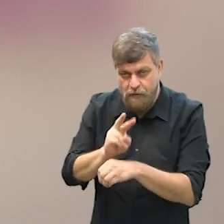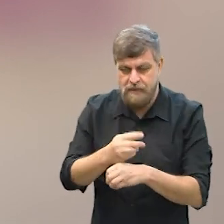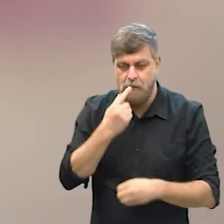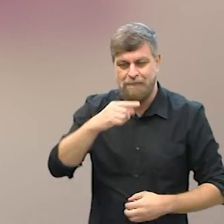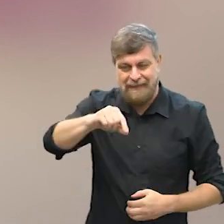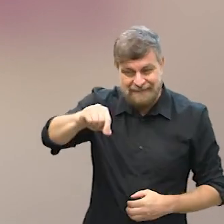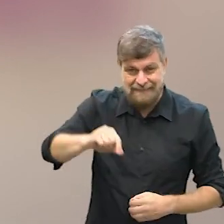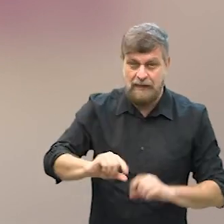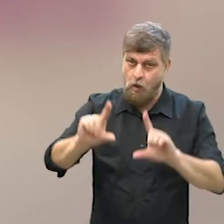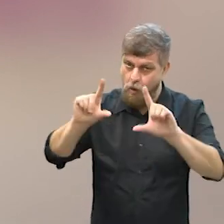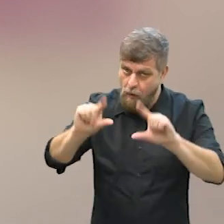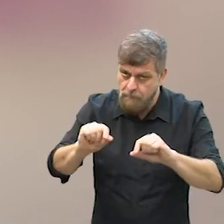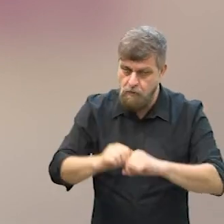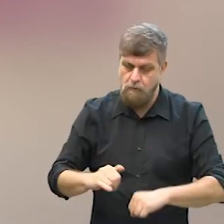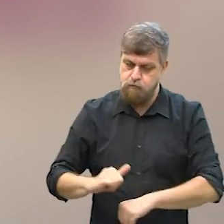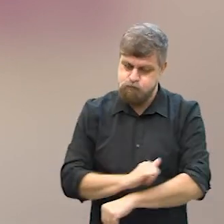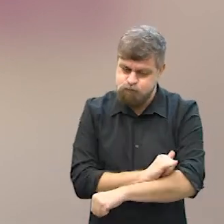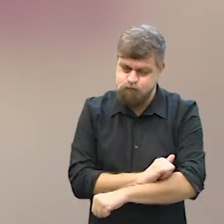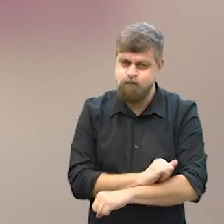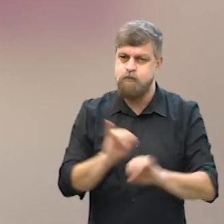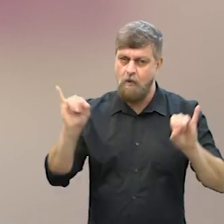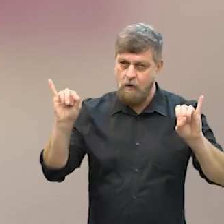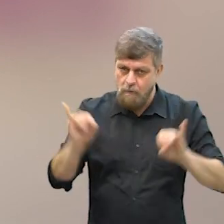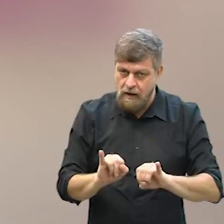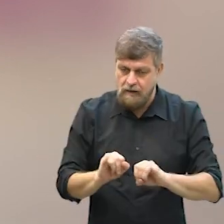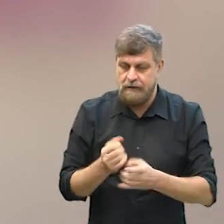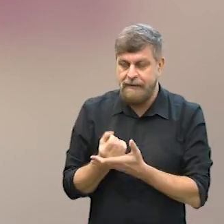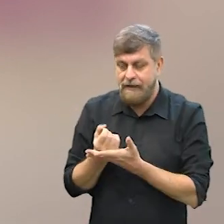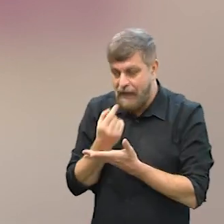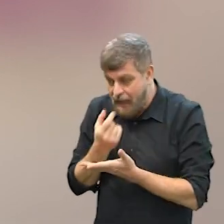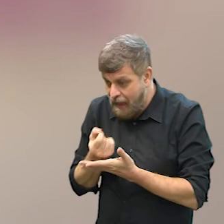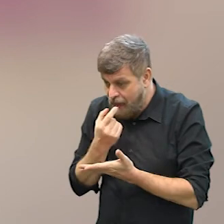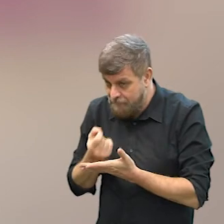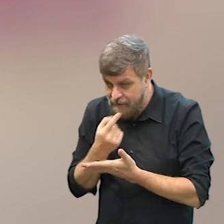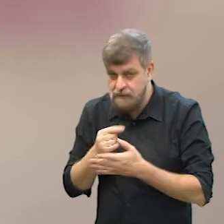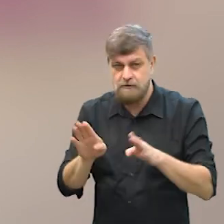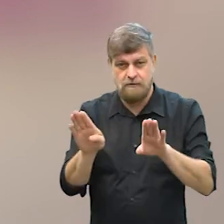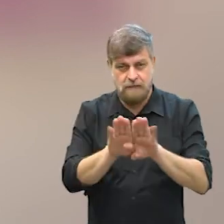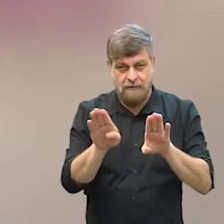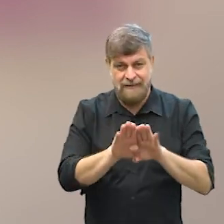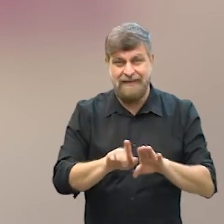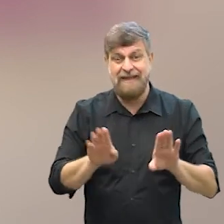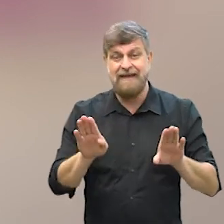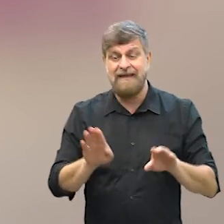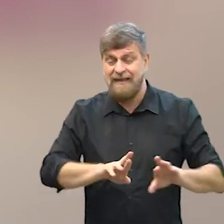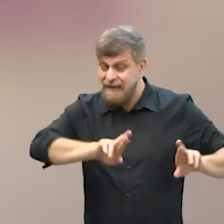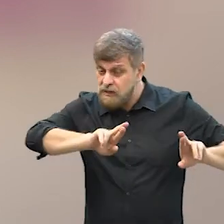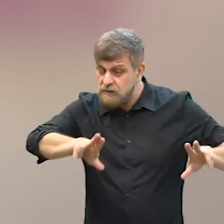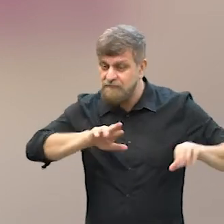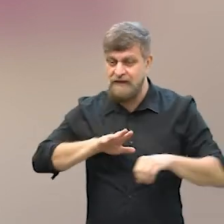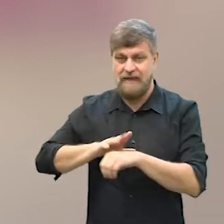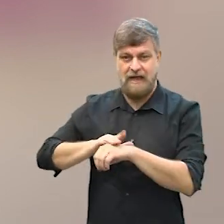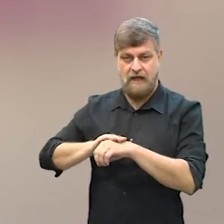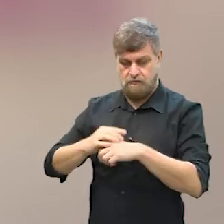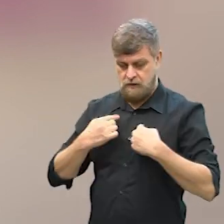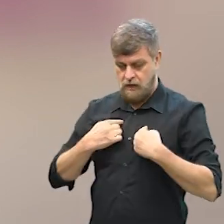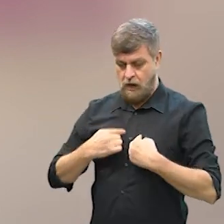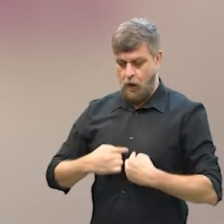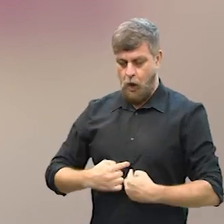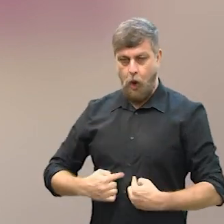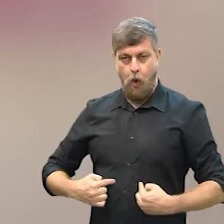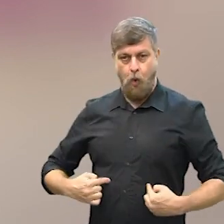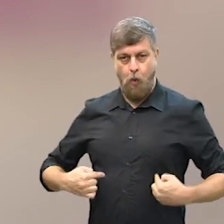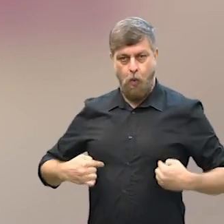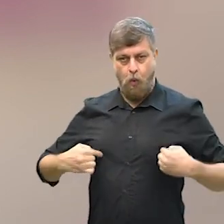dieta, perder peso, etc., e medicação, quando necessário. E tem a hipertensão pulmonar. A hipertensão